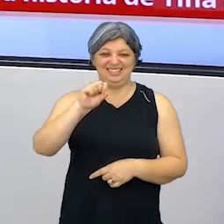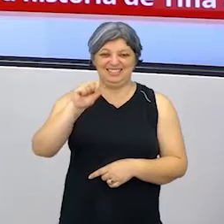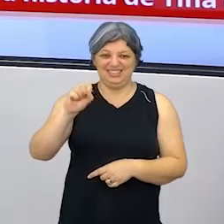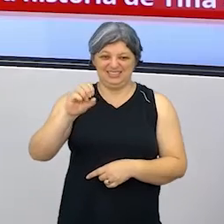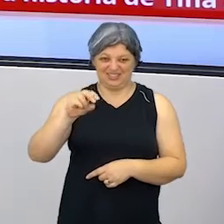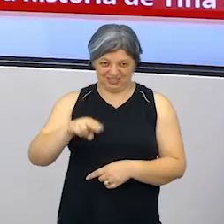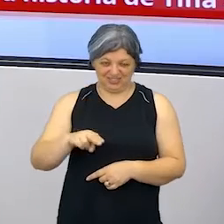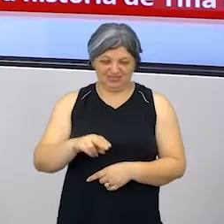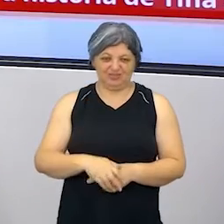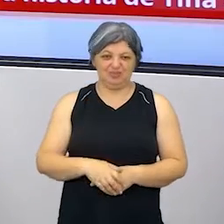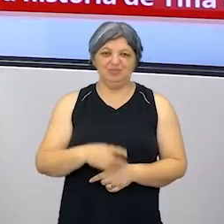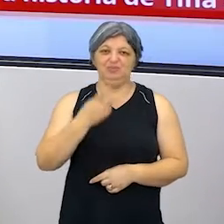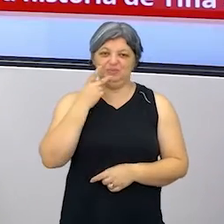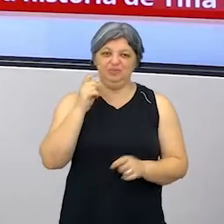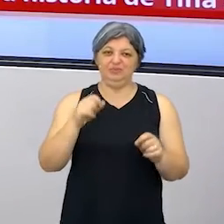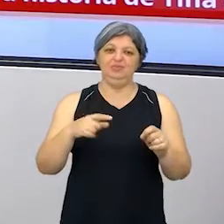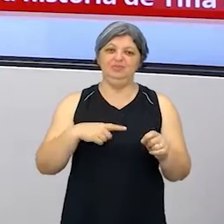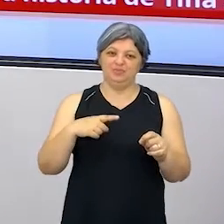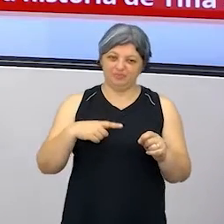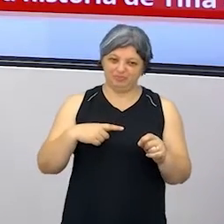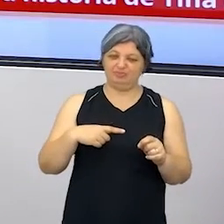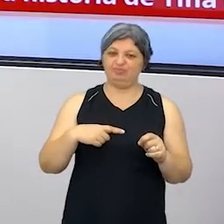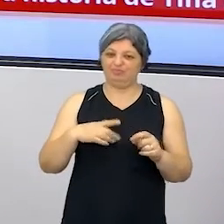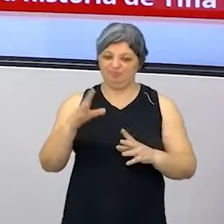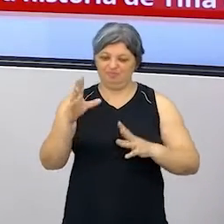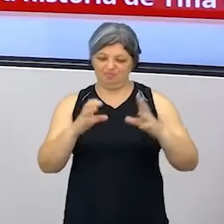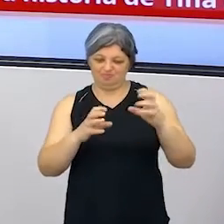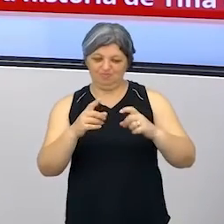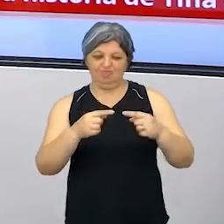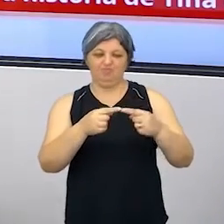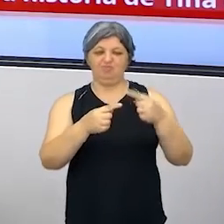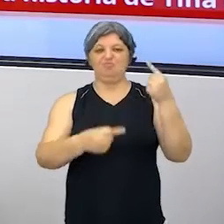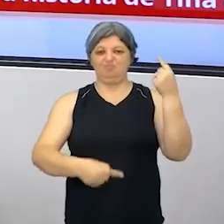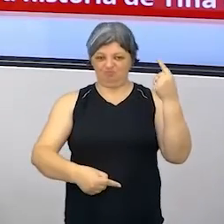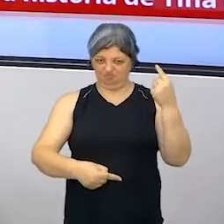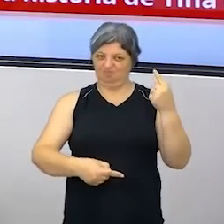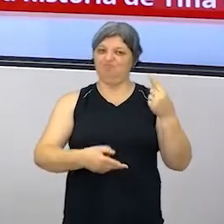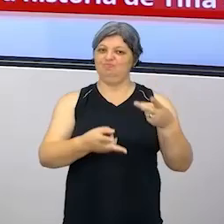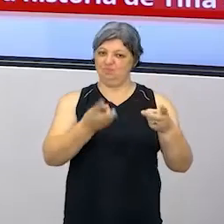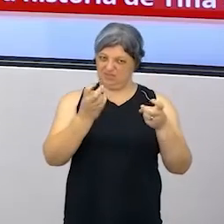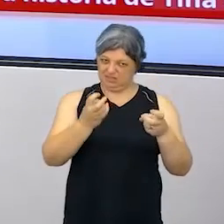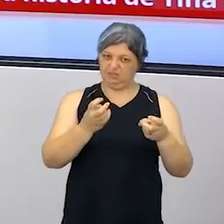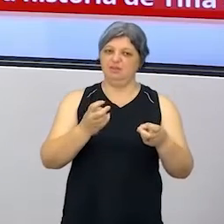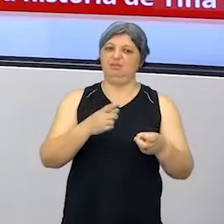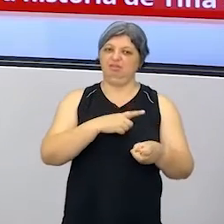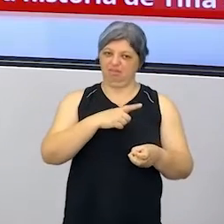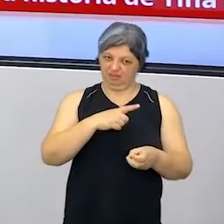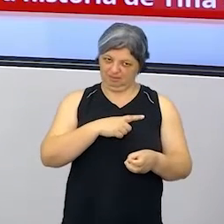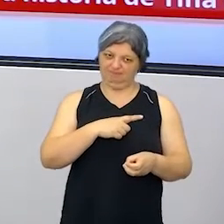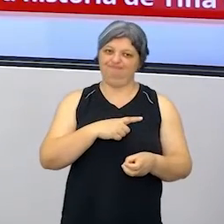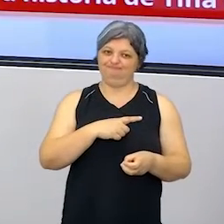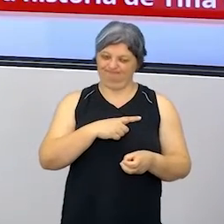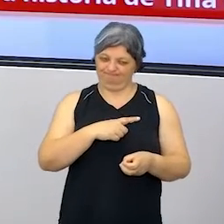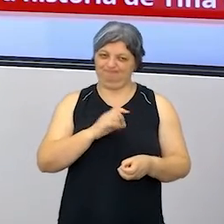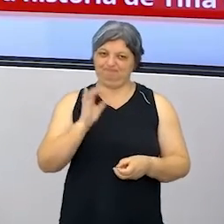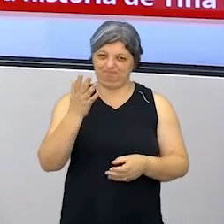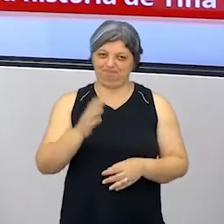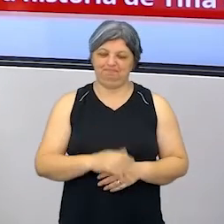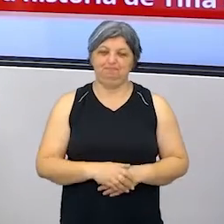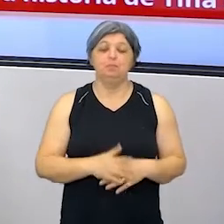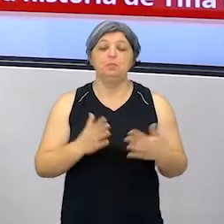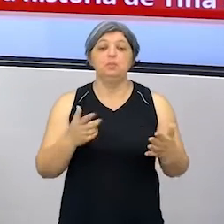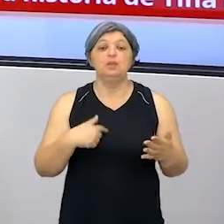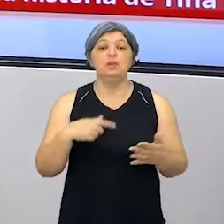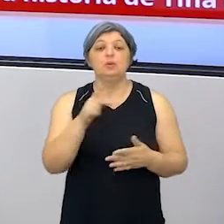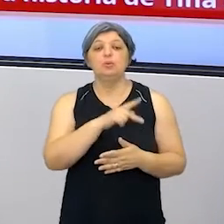Ele sinalizou que houve um desentendimento. Então, aqui a gente consegue perceber que houve, né? Houve um desentendimento. E vamos ver, então, o que